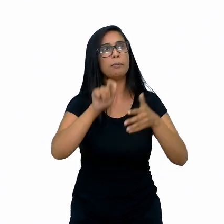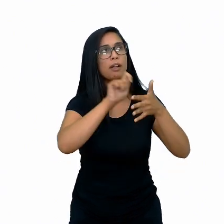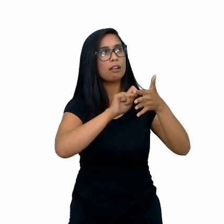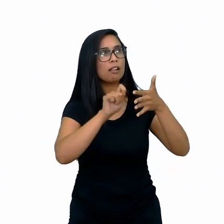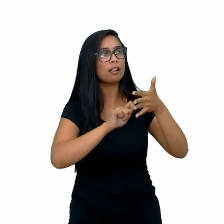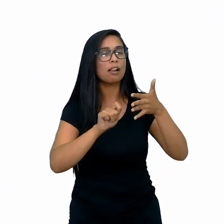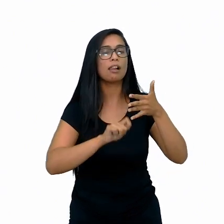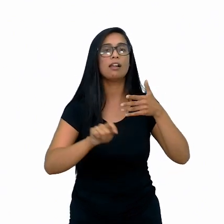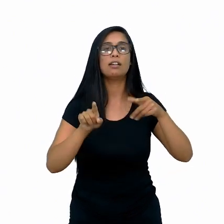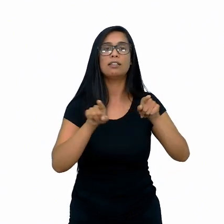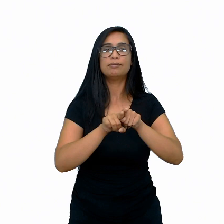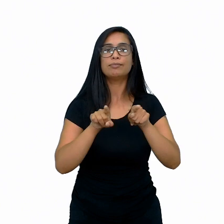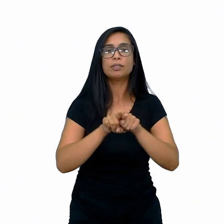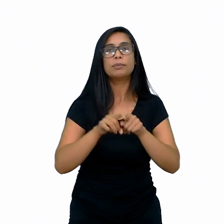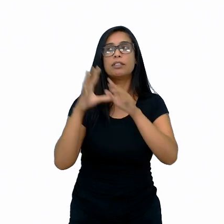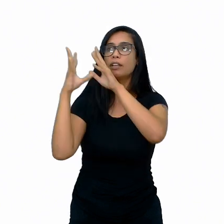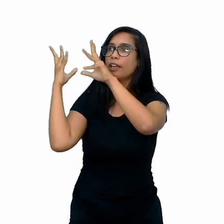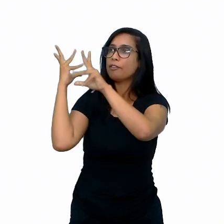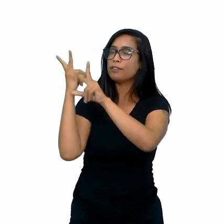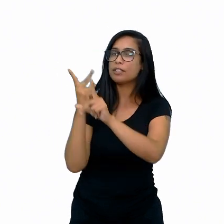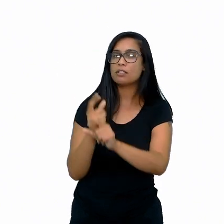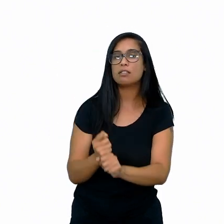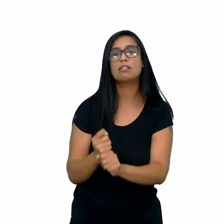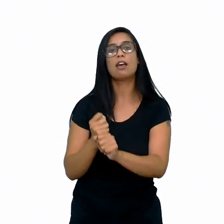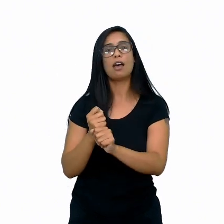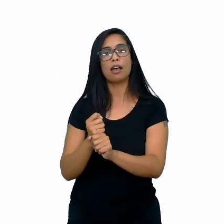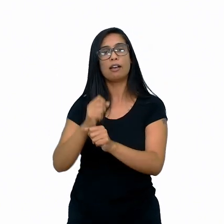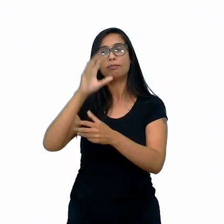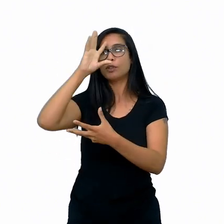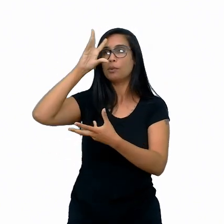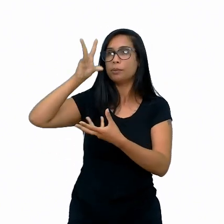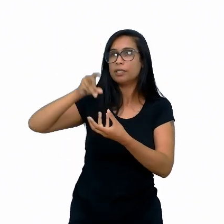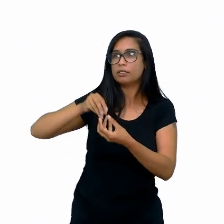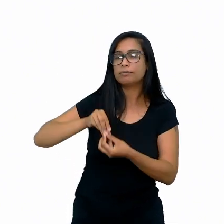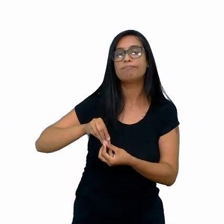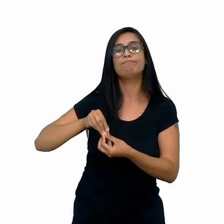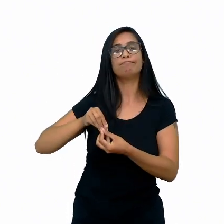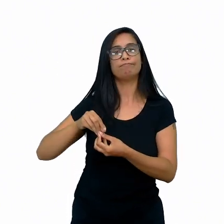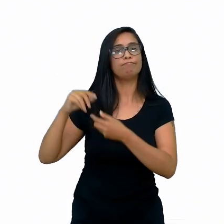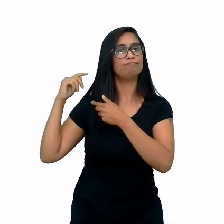primeira vez, revisar, para chegar ao que a gente pretende ao final.